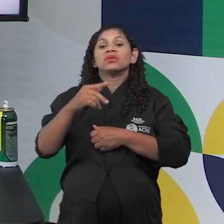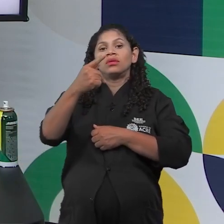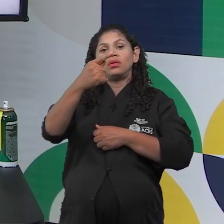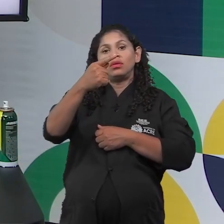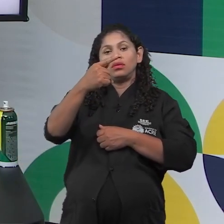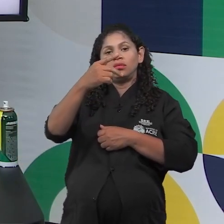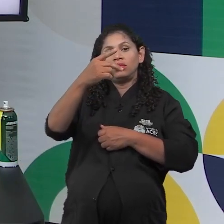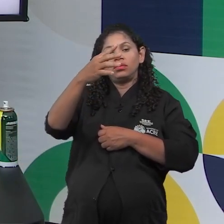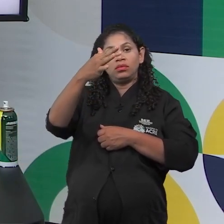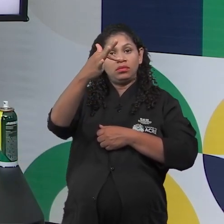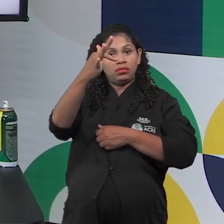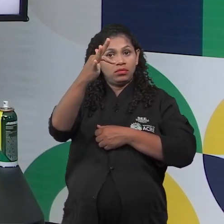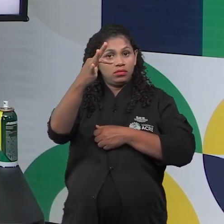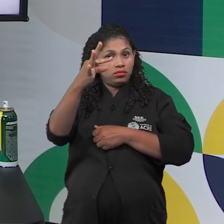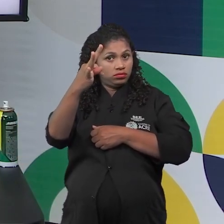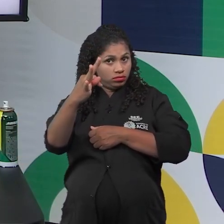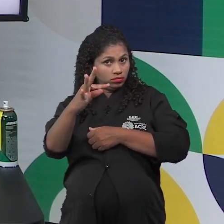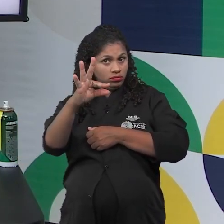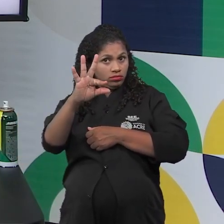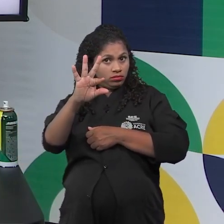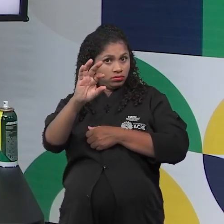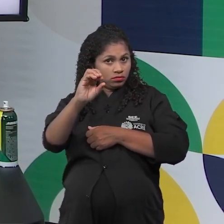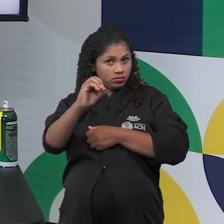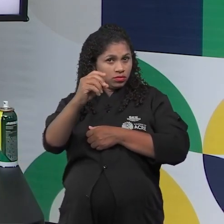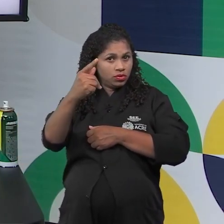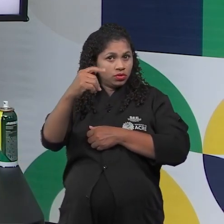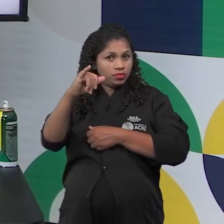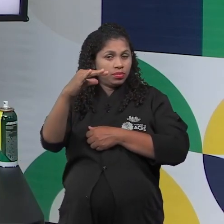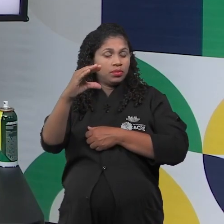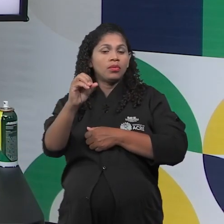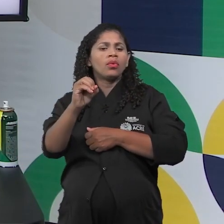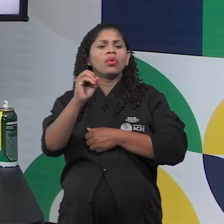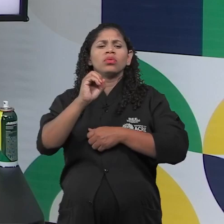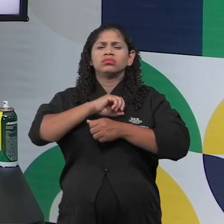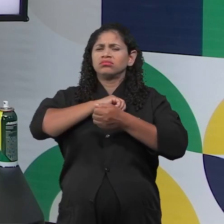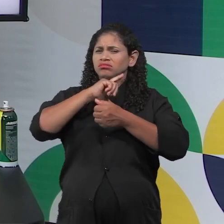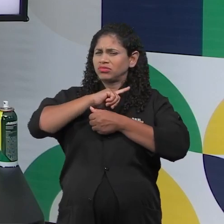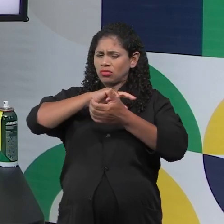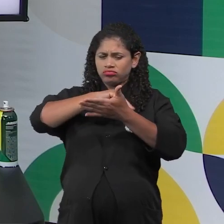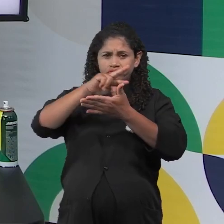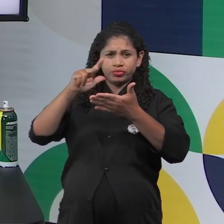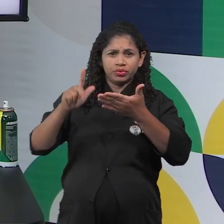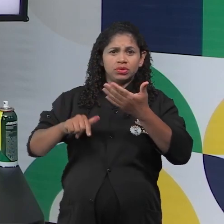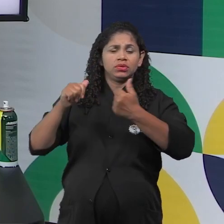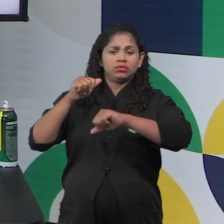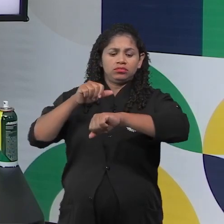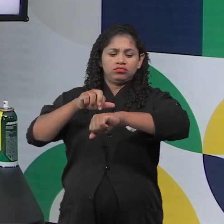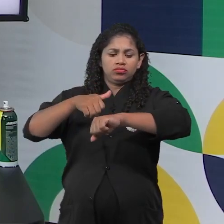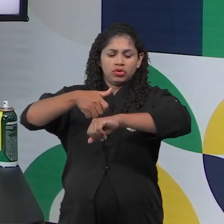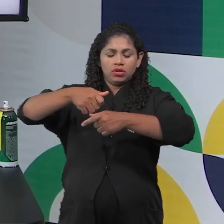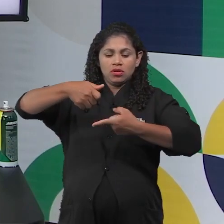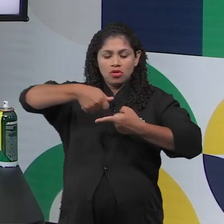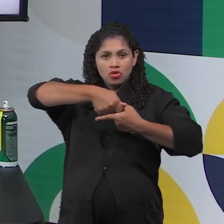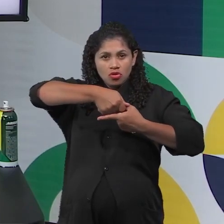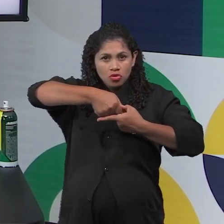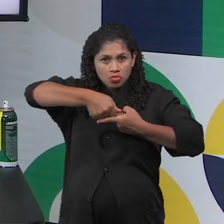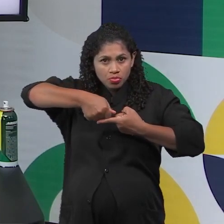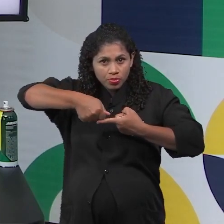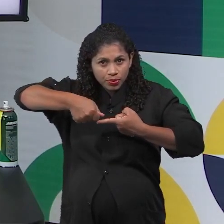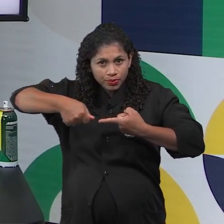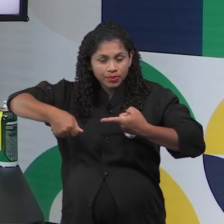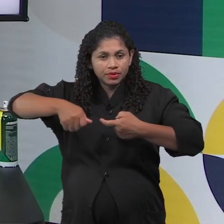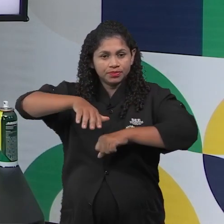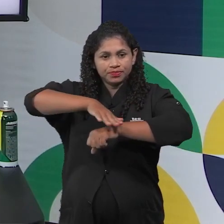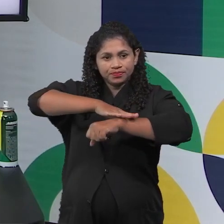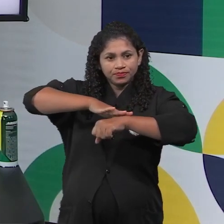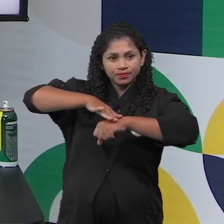dos medicamentos tópicos, a gente também tem uma infinidade, né? Começando aqui pelos medicamentos oculares, né? Então, aqui a gente tem um colírio, né,